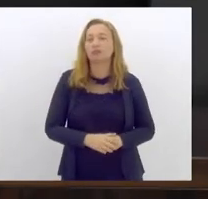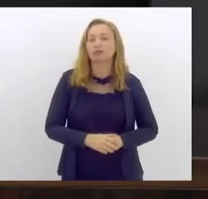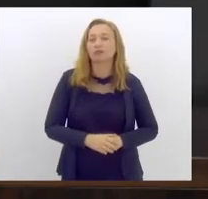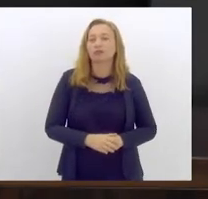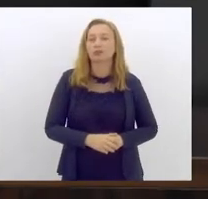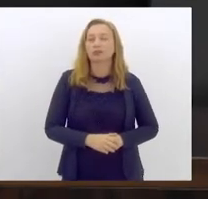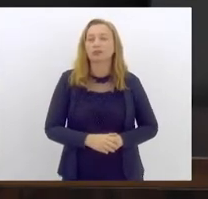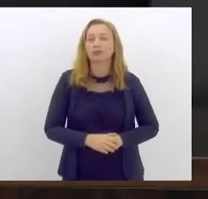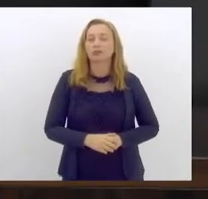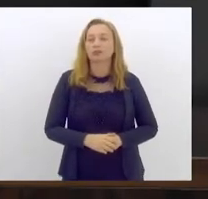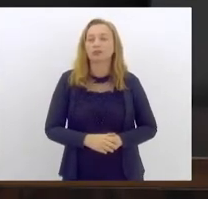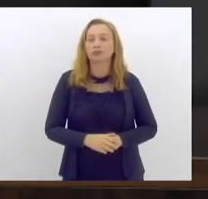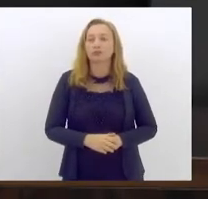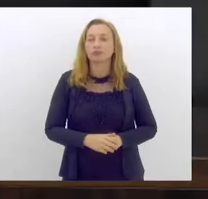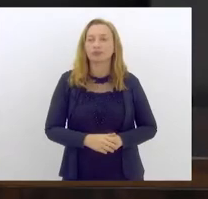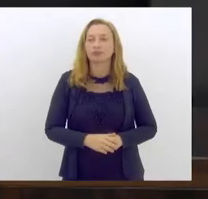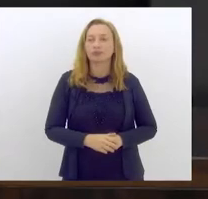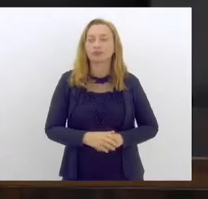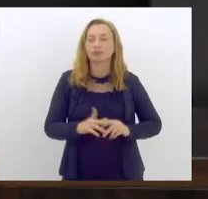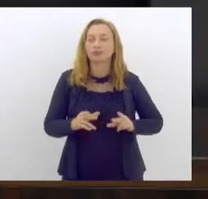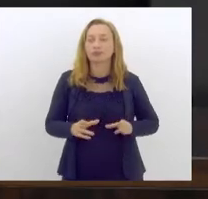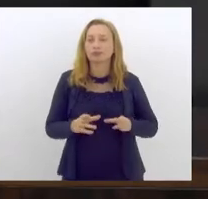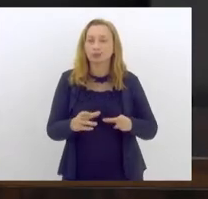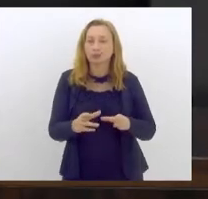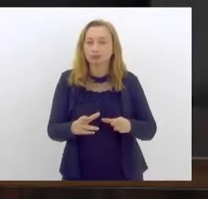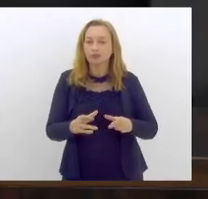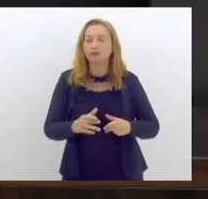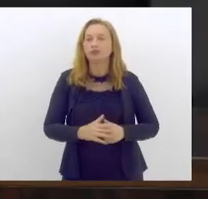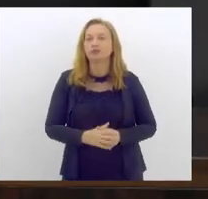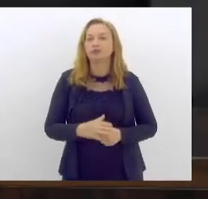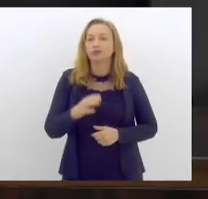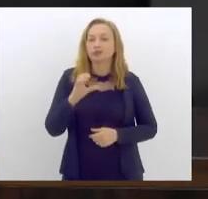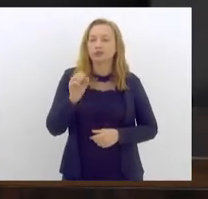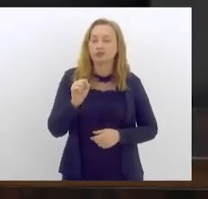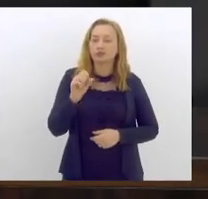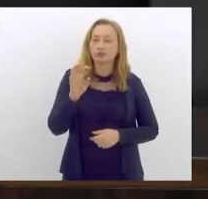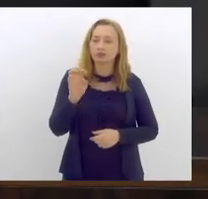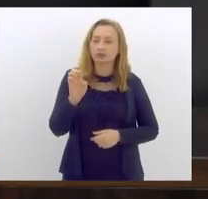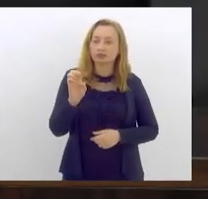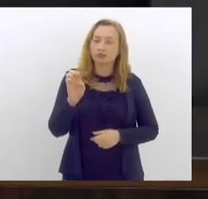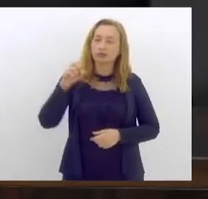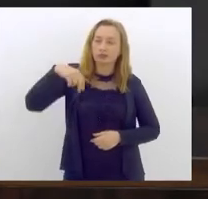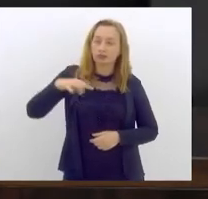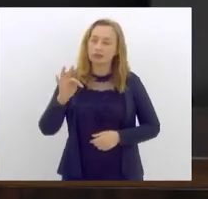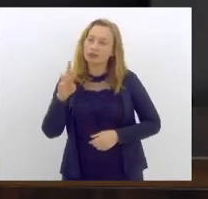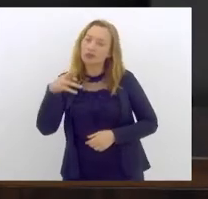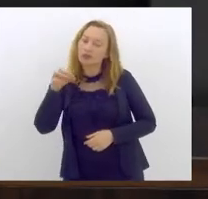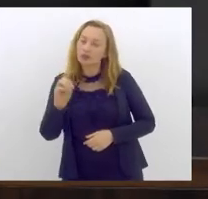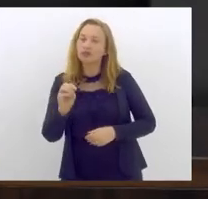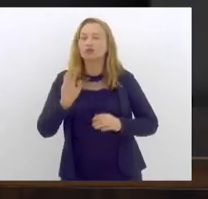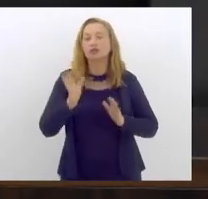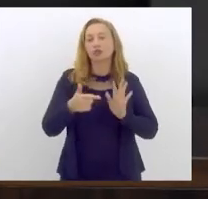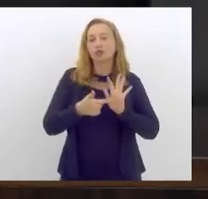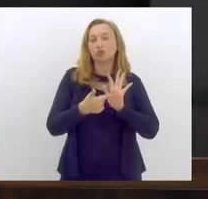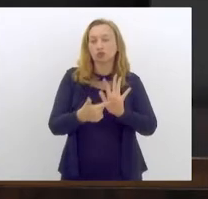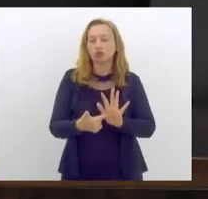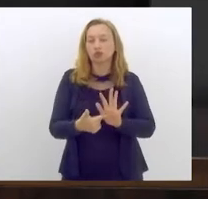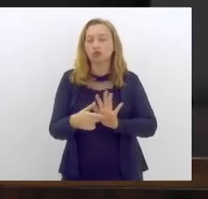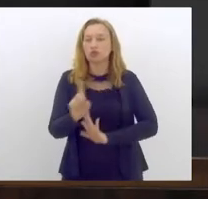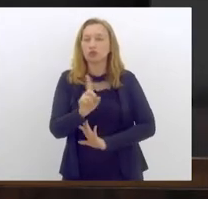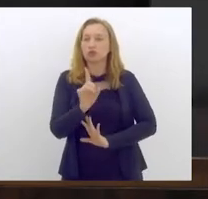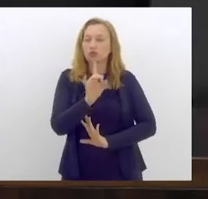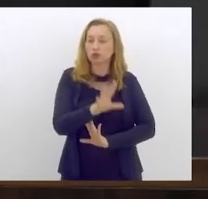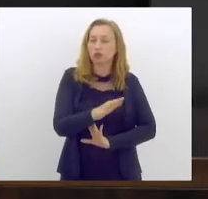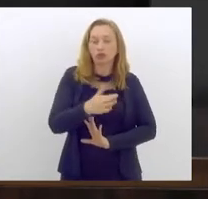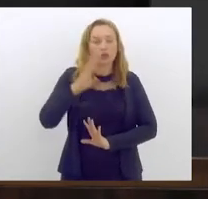ocupacional agentes cancerígenos e sedentarismo que Como já ficou demonstrado não só